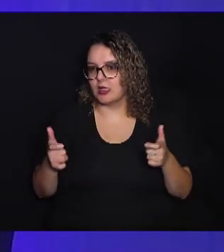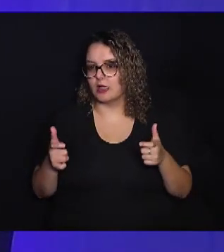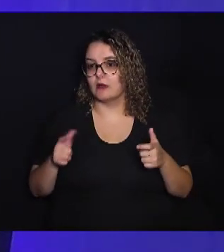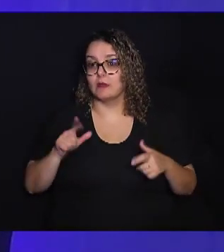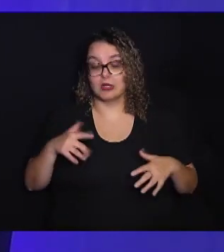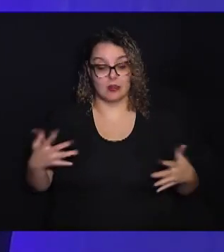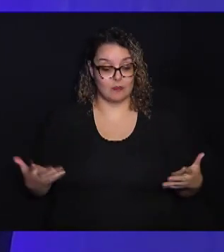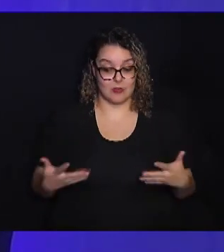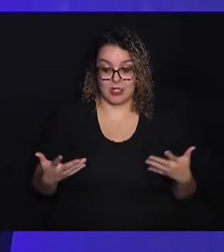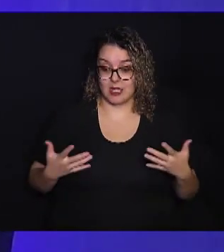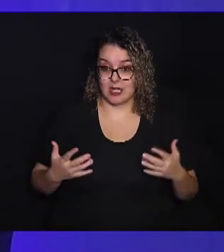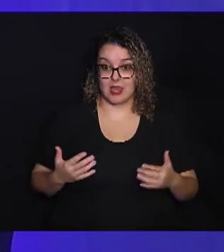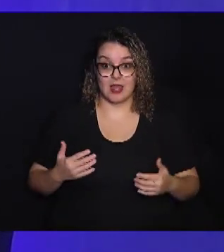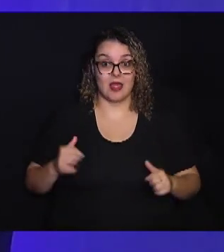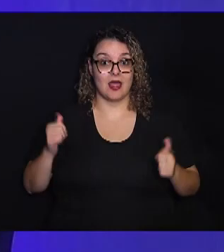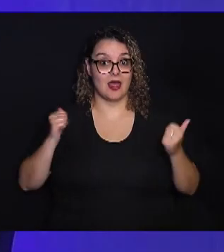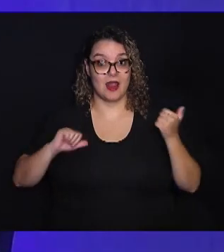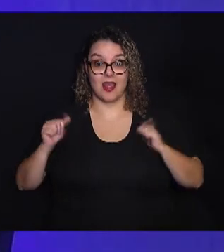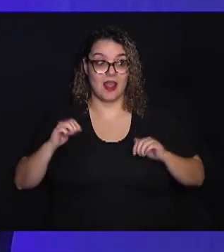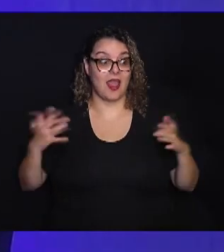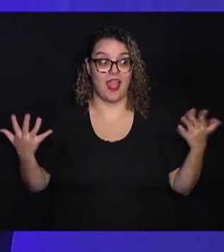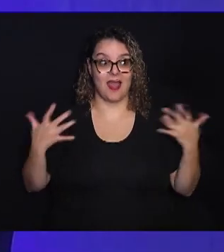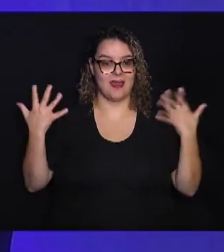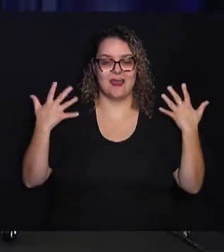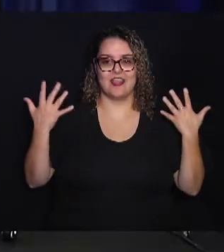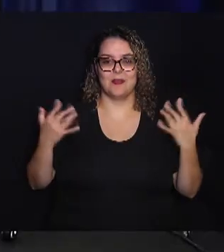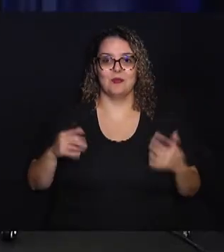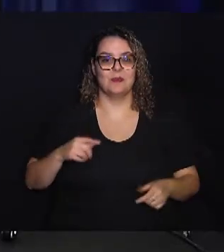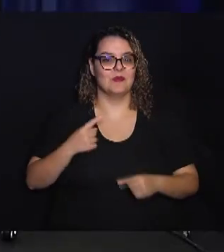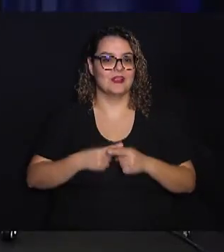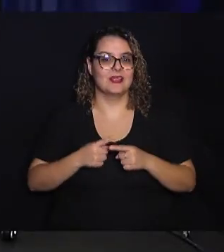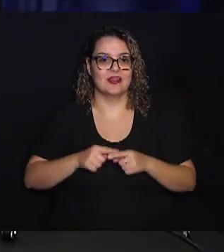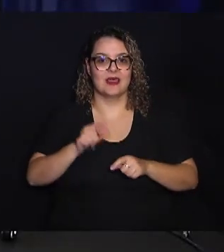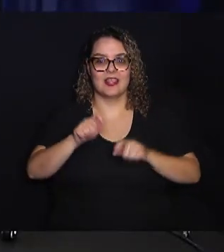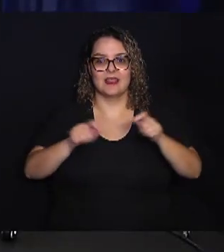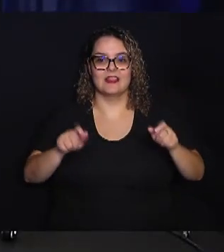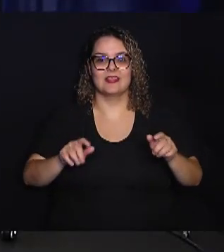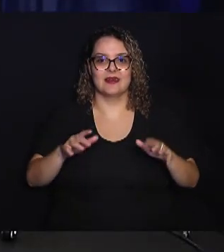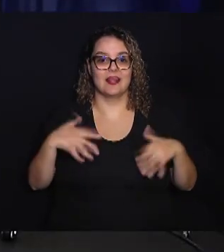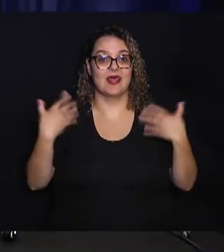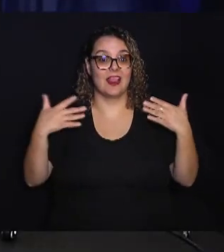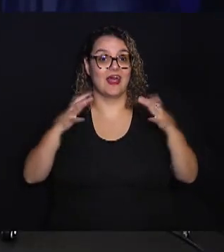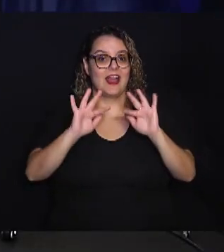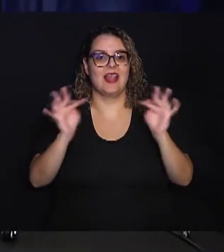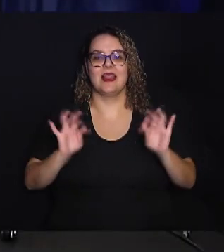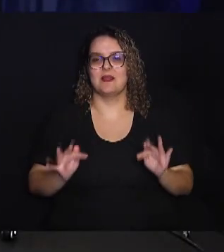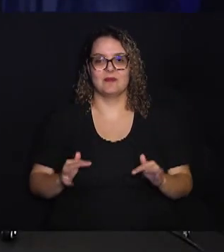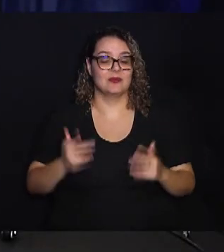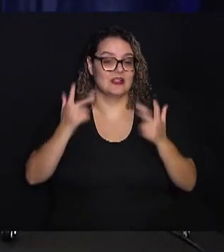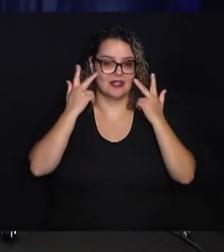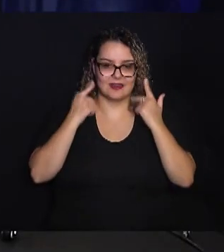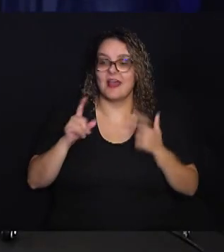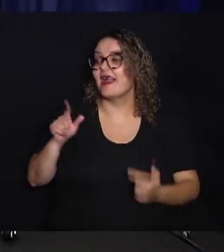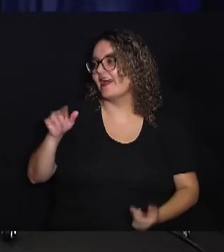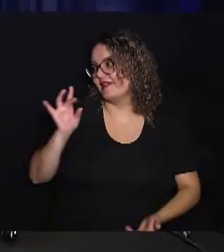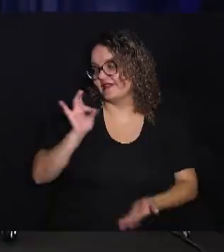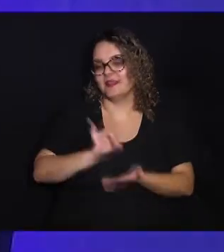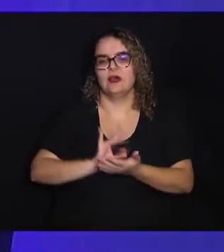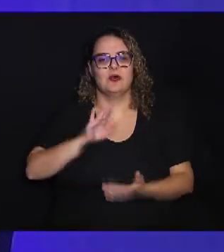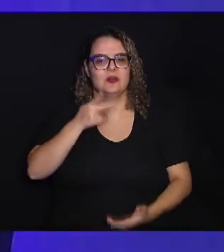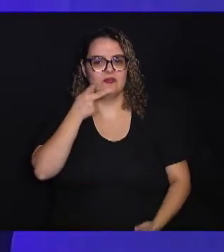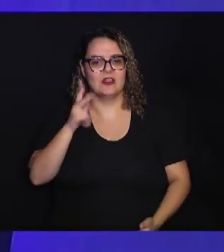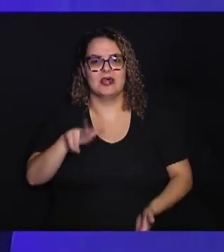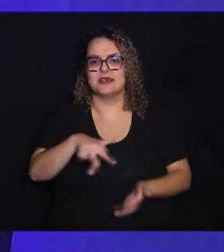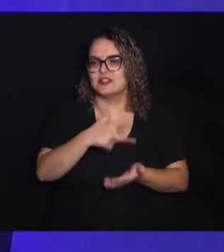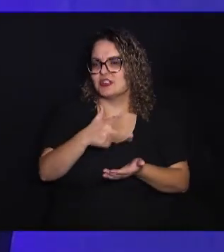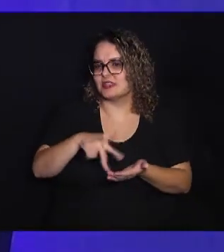empolgação, porque eles são alegres por natureza. É verdade. Eles são muito animados. Então, quando se fala de dança, de